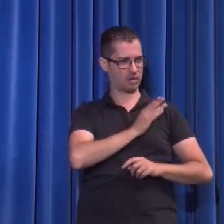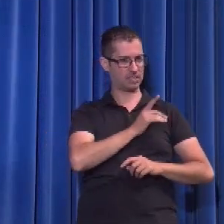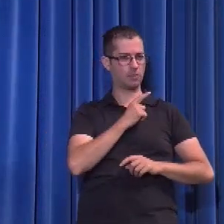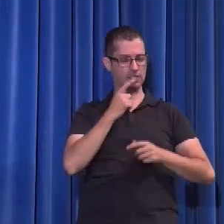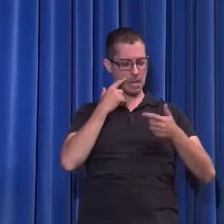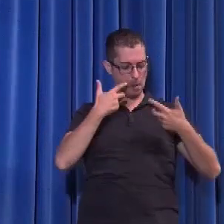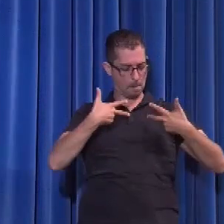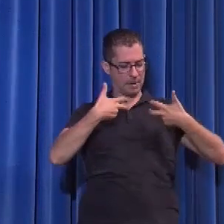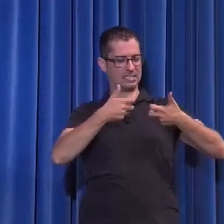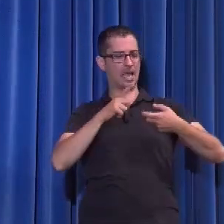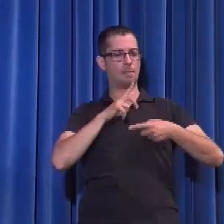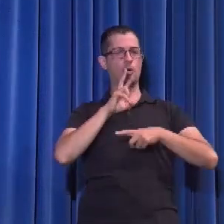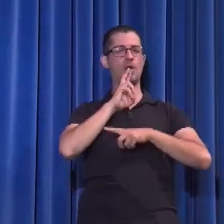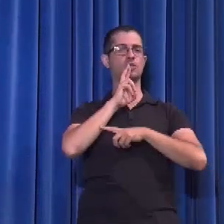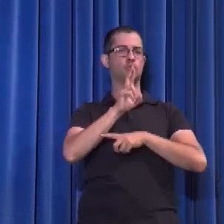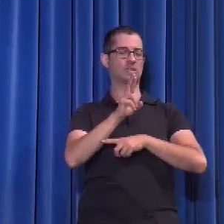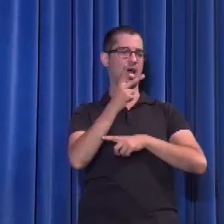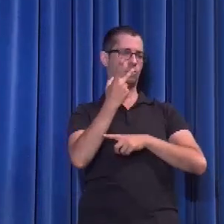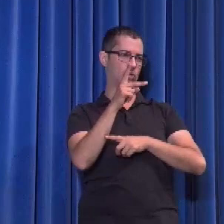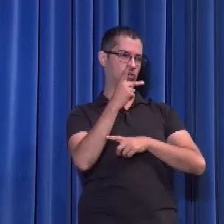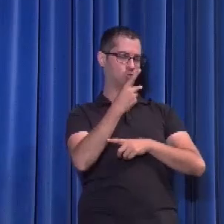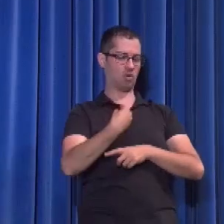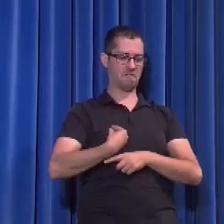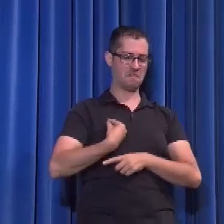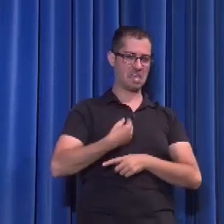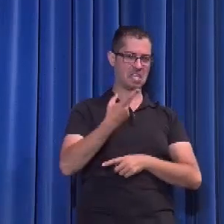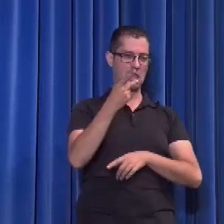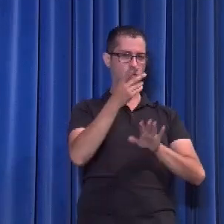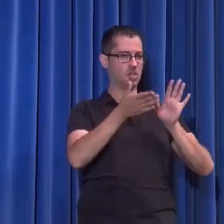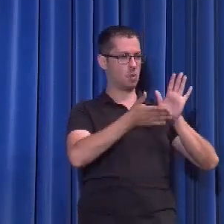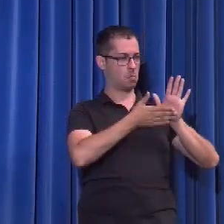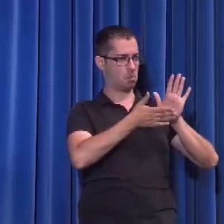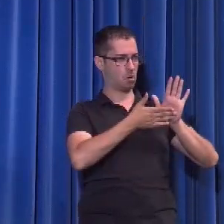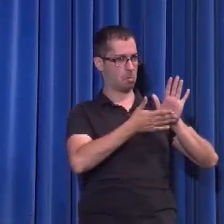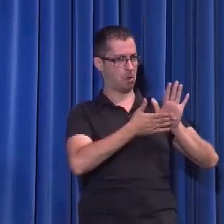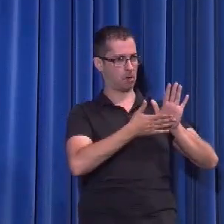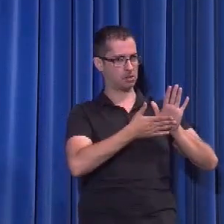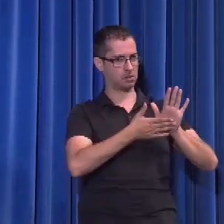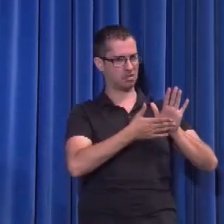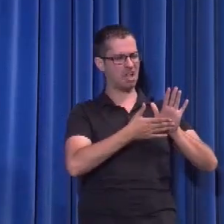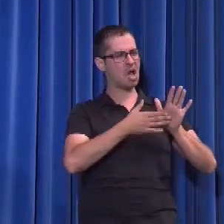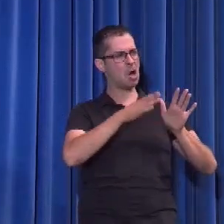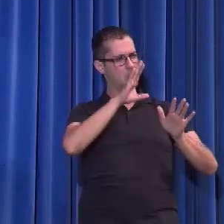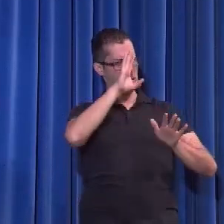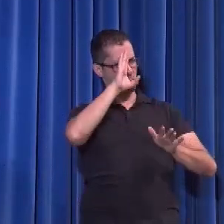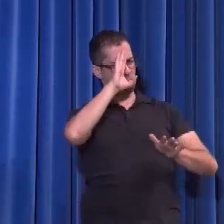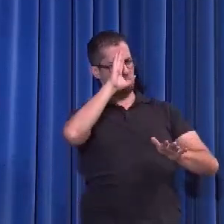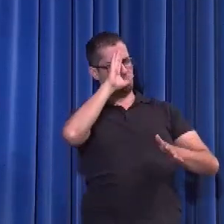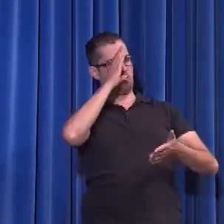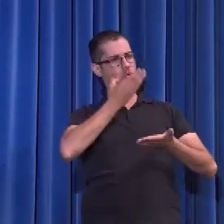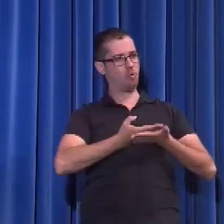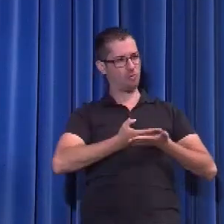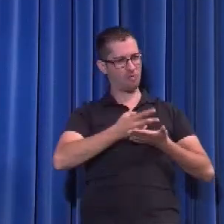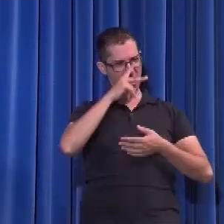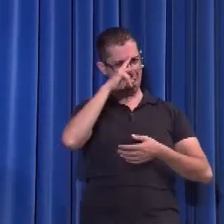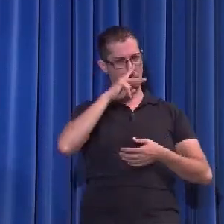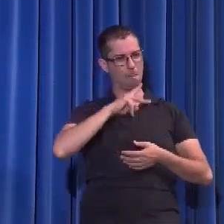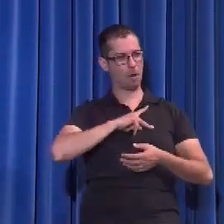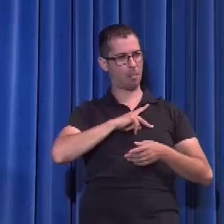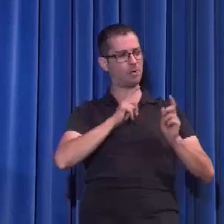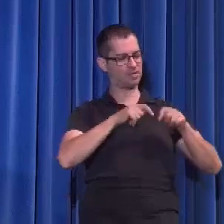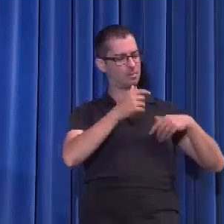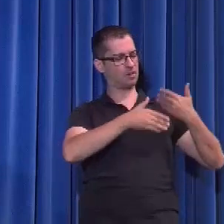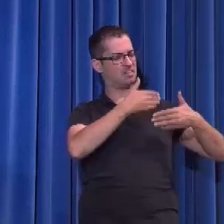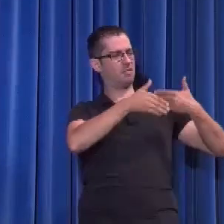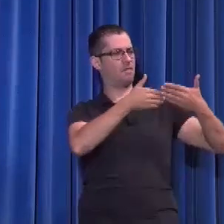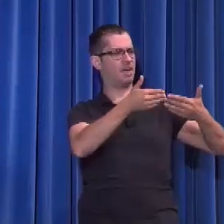suas intenções, de seu propósito, de seu destino cumprido. Confie em si mesmo e você vai vencer. Confie na